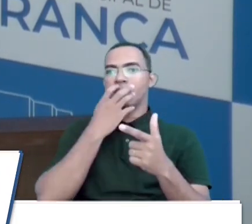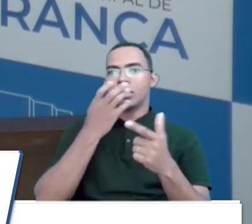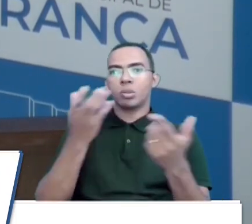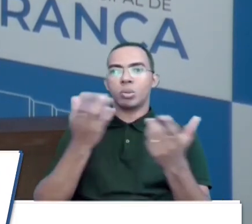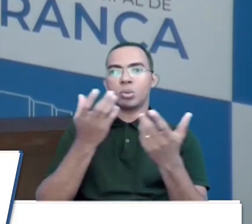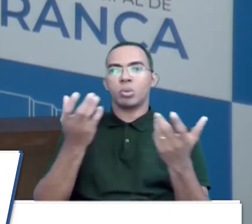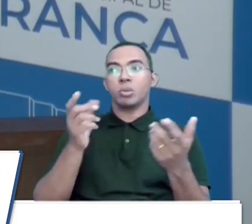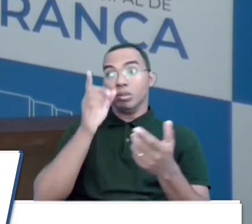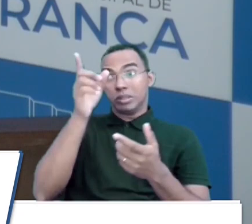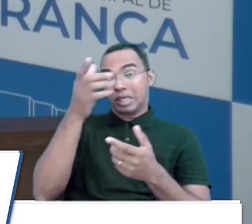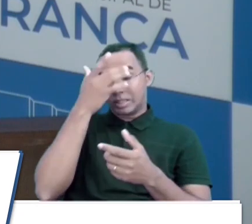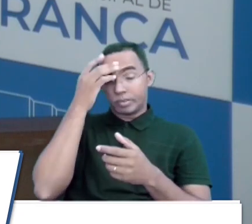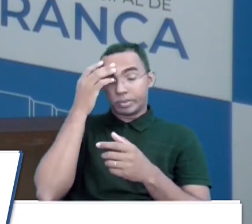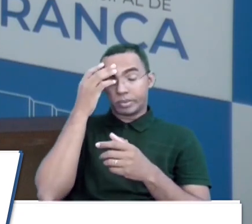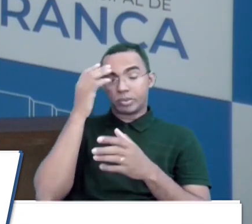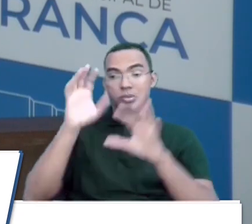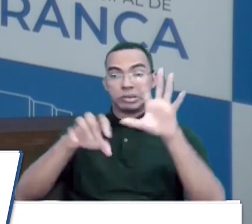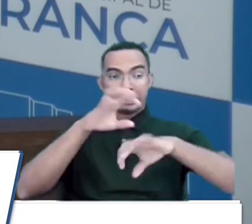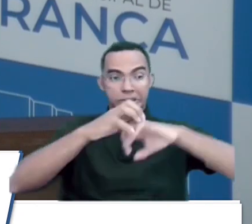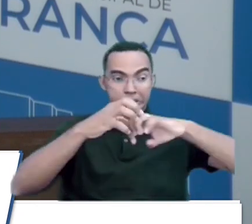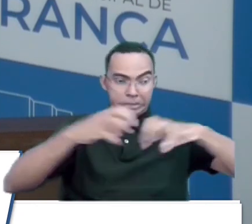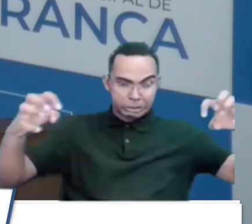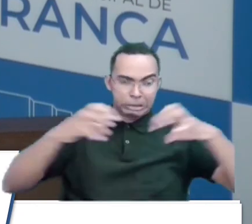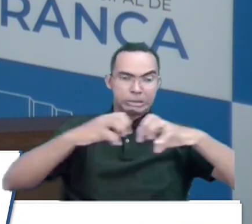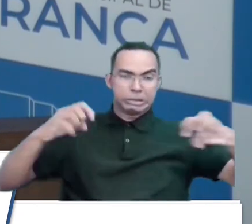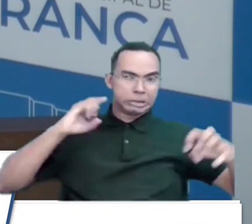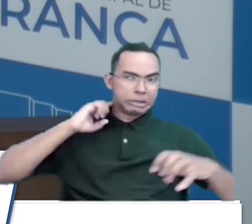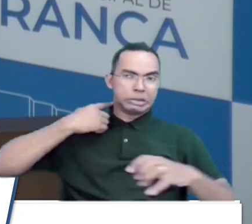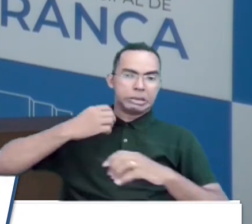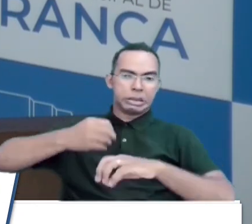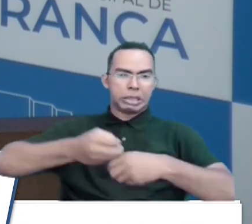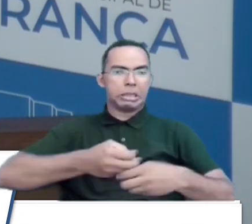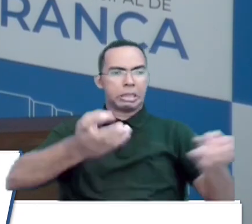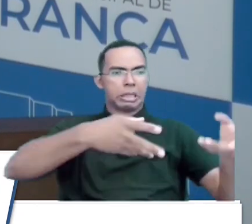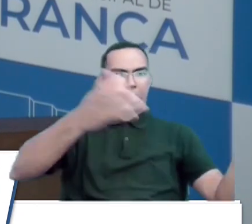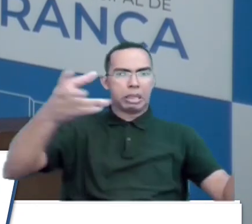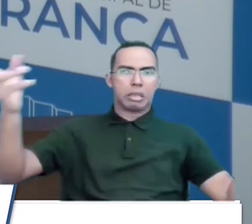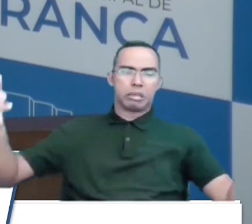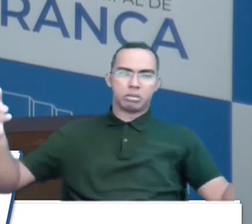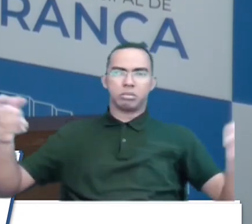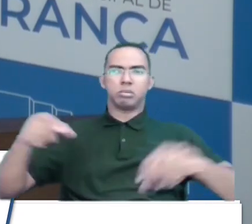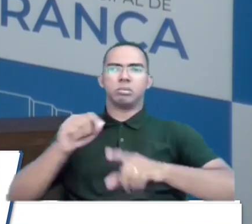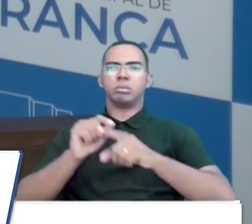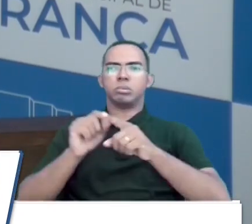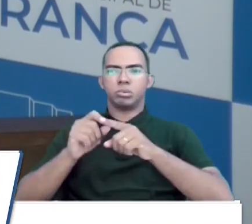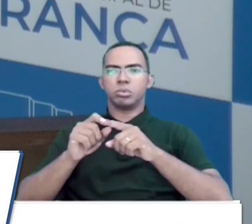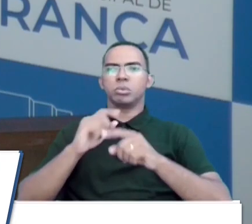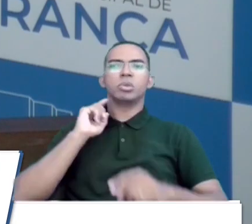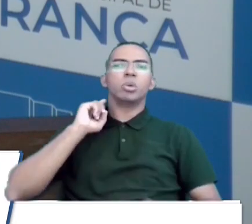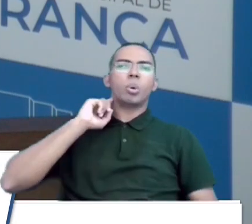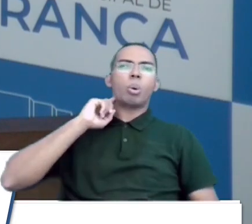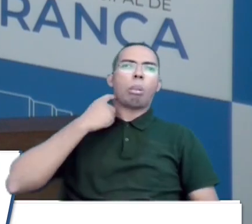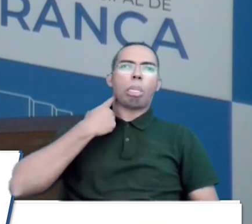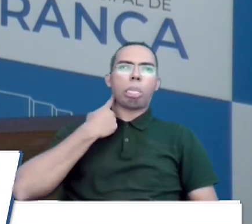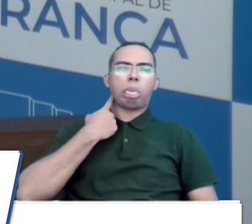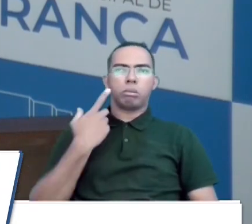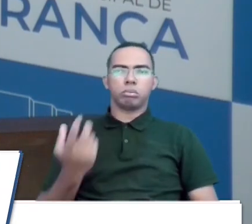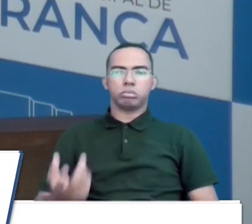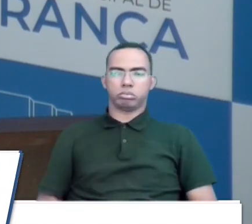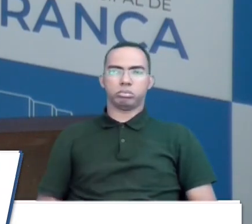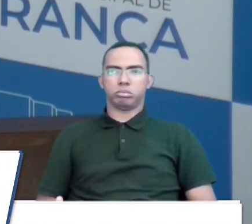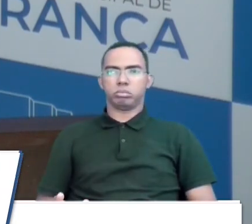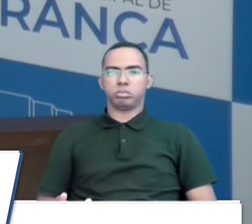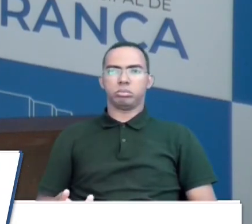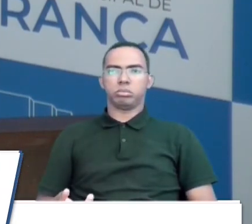são eles, né? Eles rasgam os lixos, saem esparramando, o bairro fica totalmente emporcalhado, né?